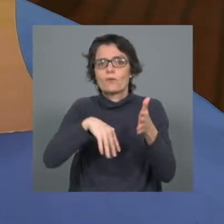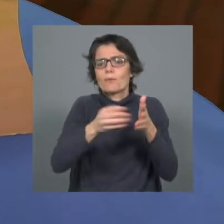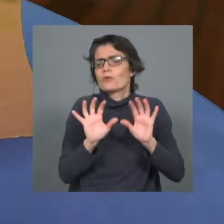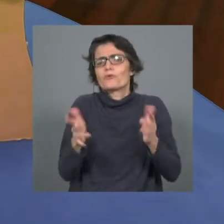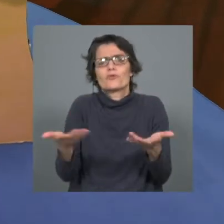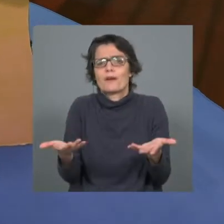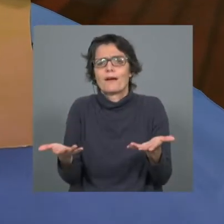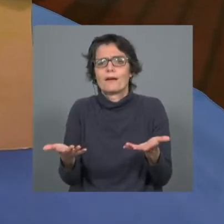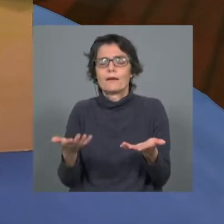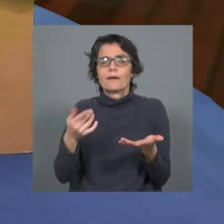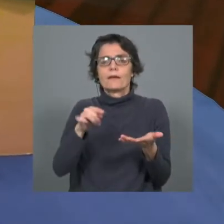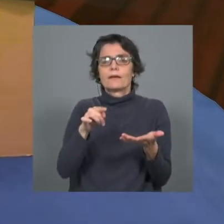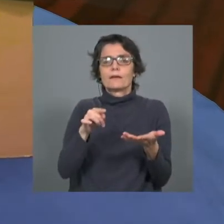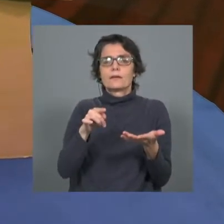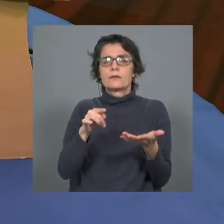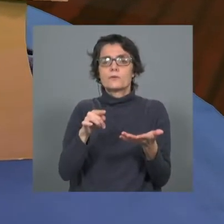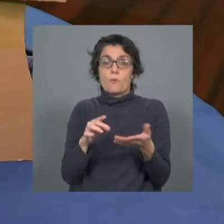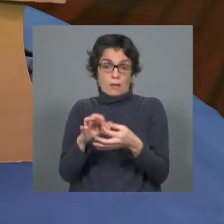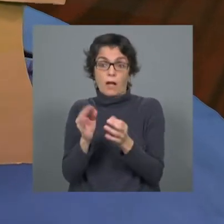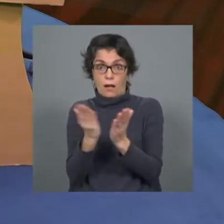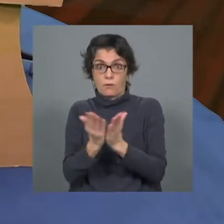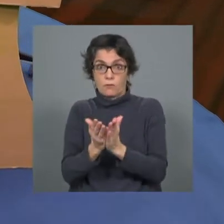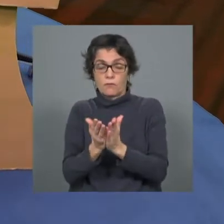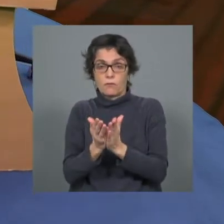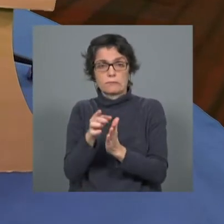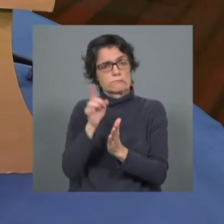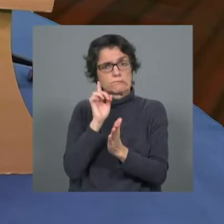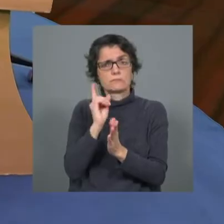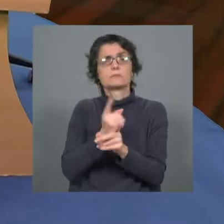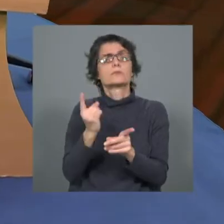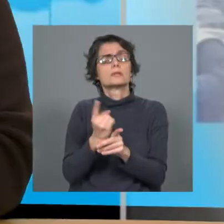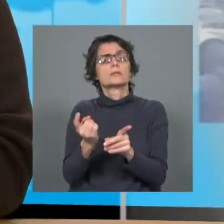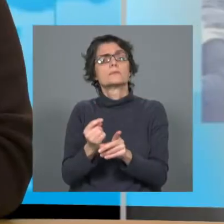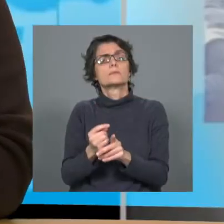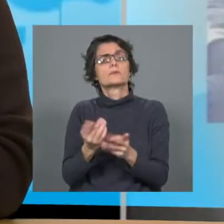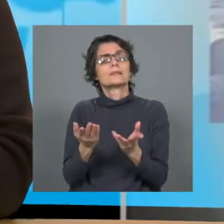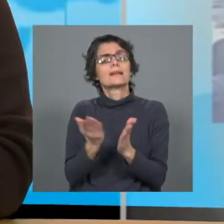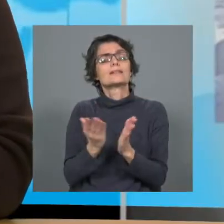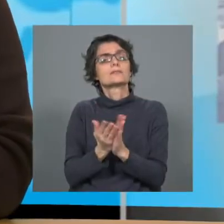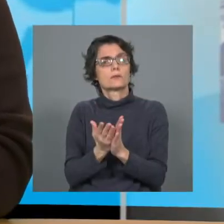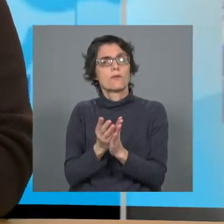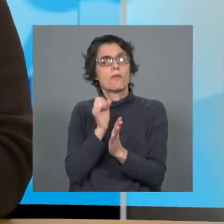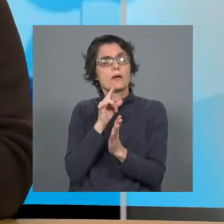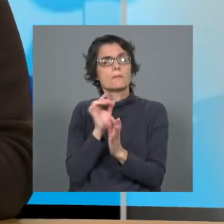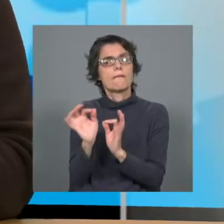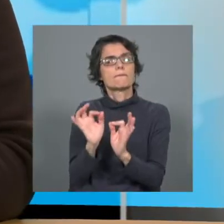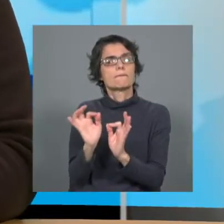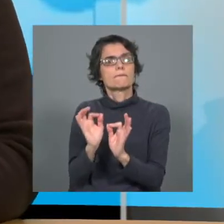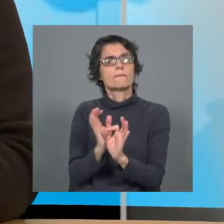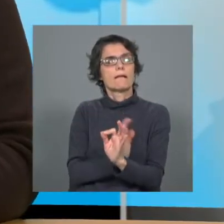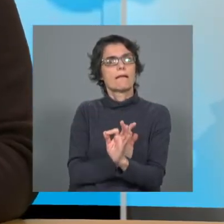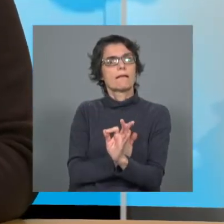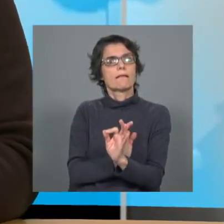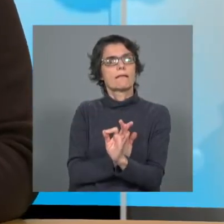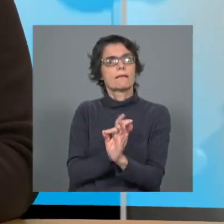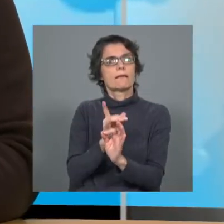mesmo só no que diz respeito às escolas, também é muito importante para as escolas começarem a preparar a recuperação